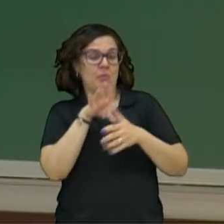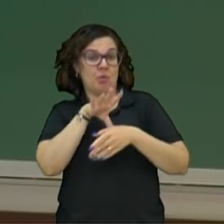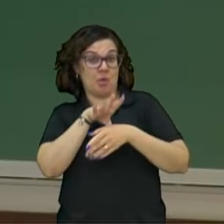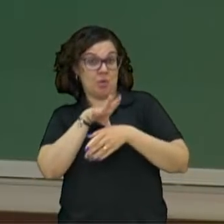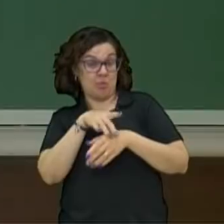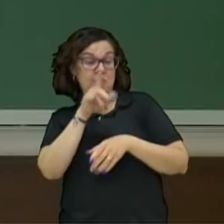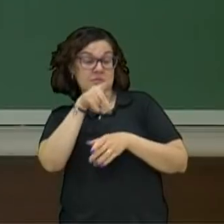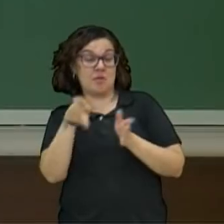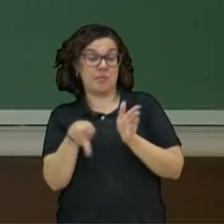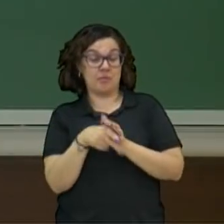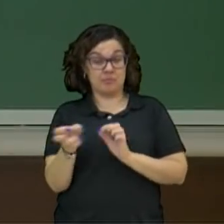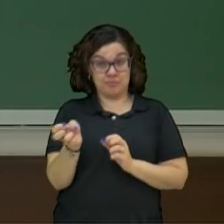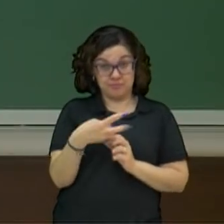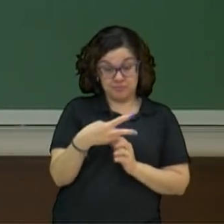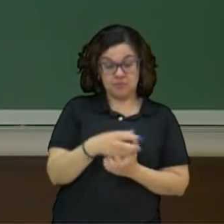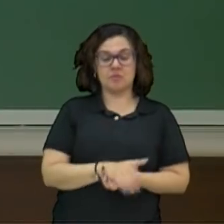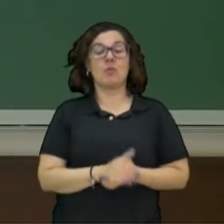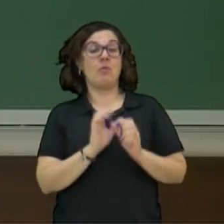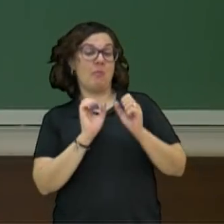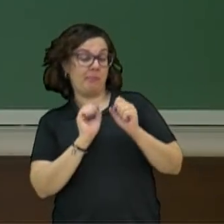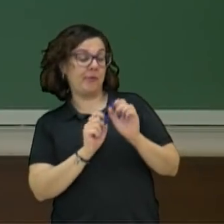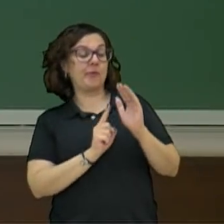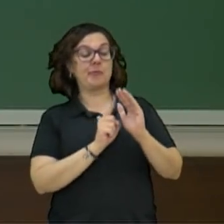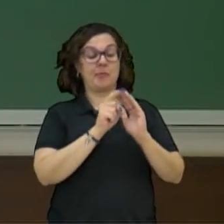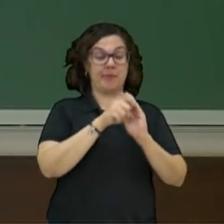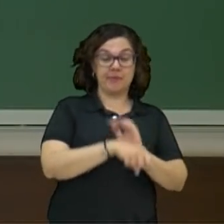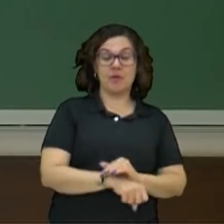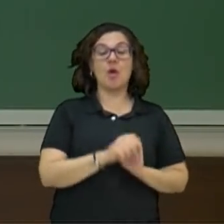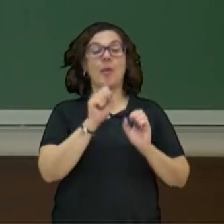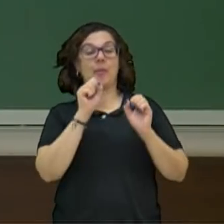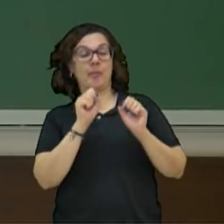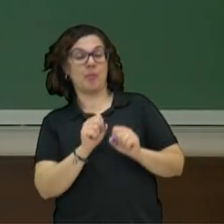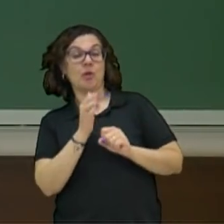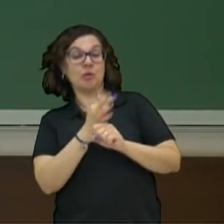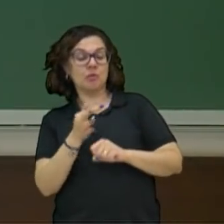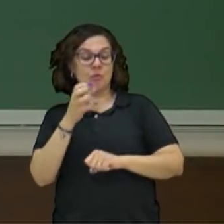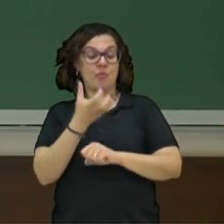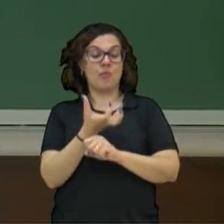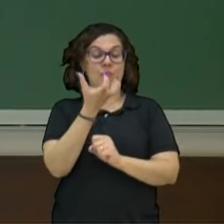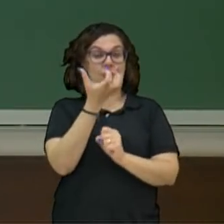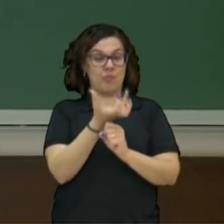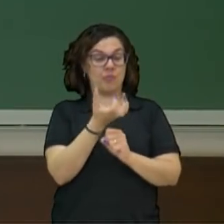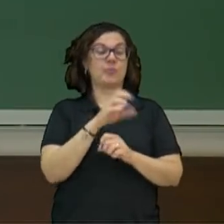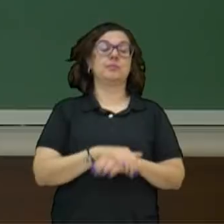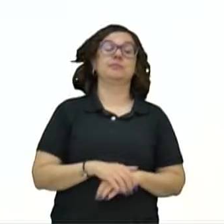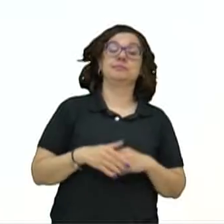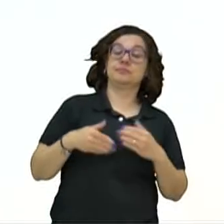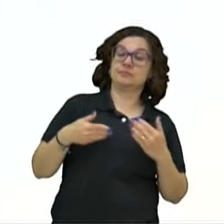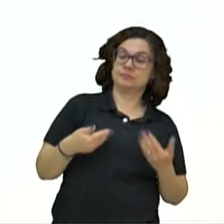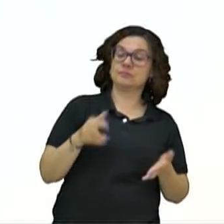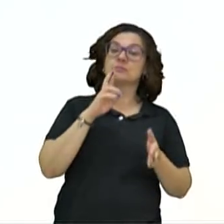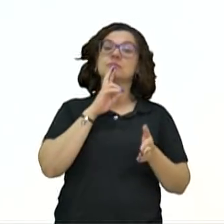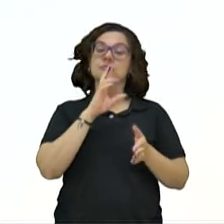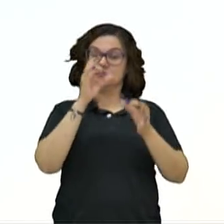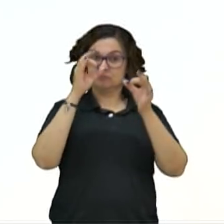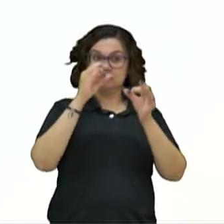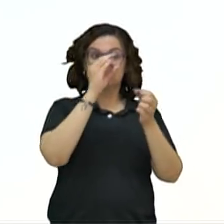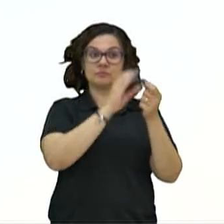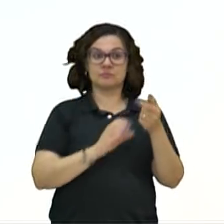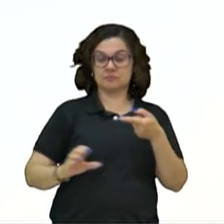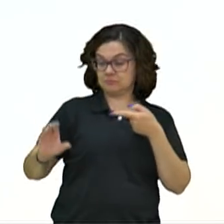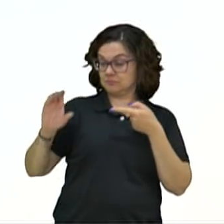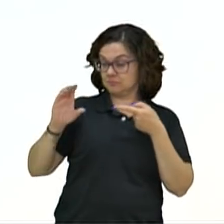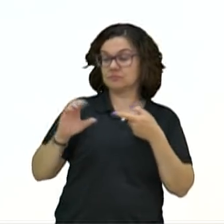que vai ameaçar o nosso corpo é um vírus. Pode ser uma bactéria, pode ser um fungo, certo? Então, por isso, a resposta correta